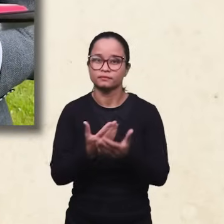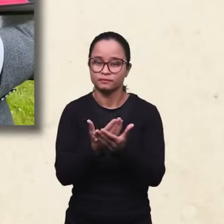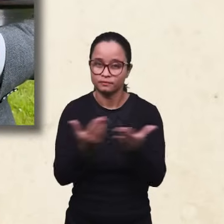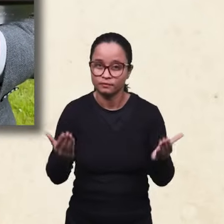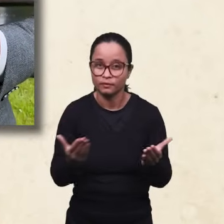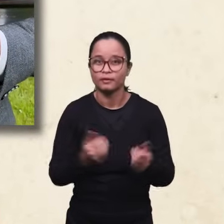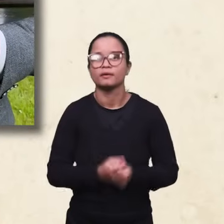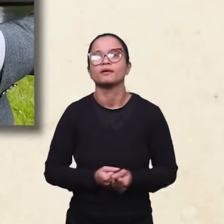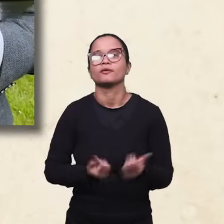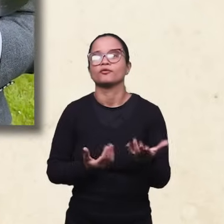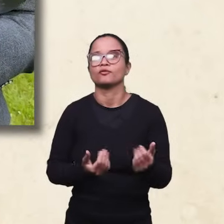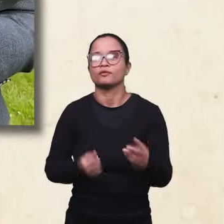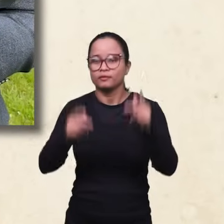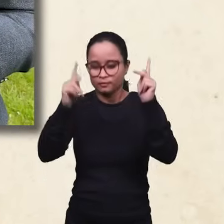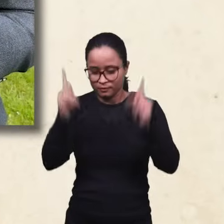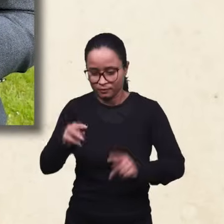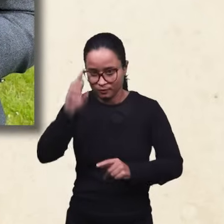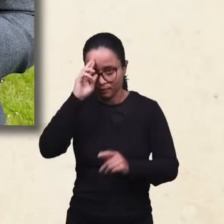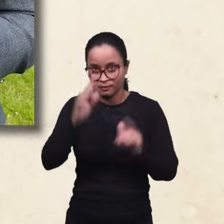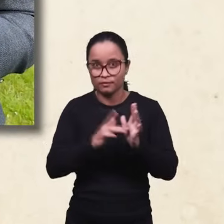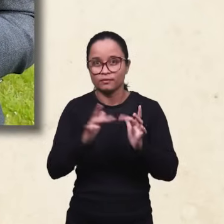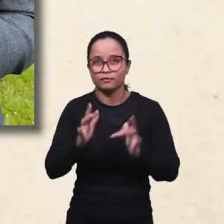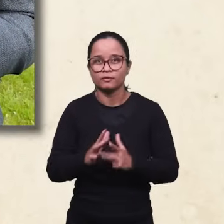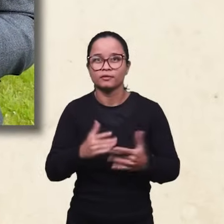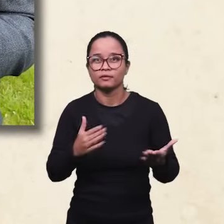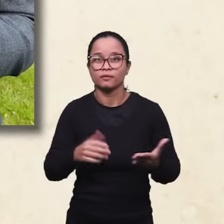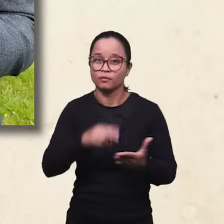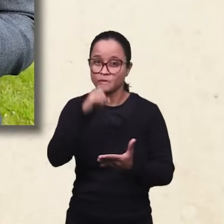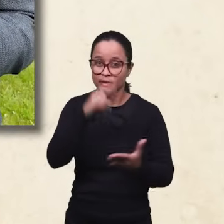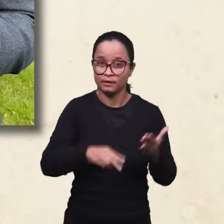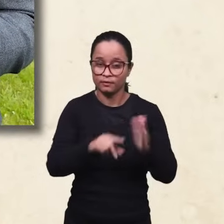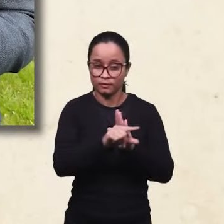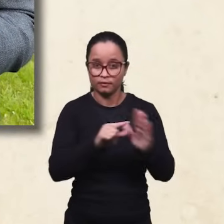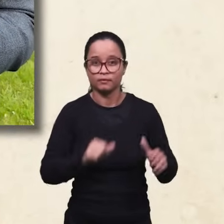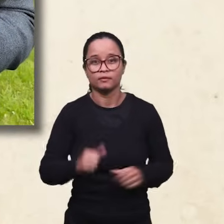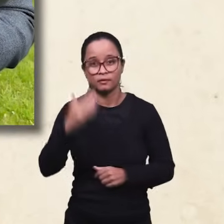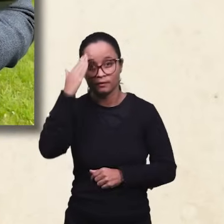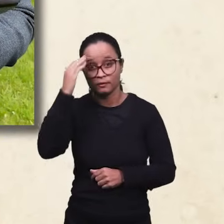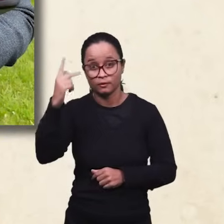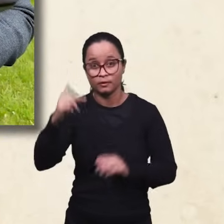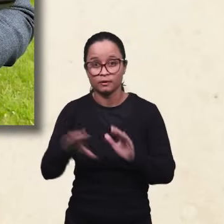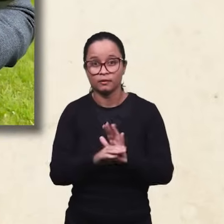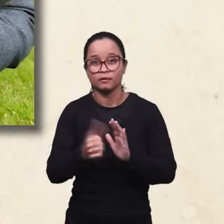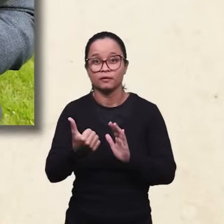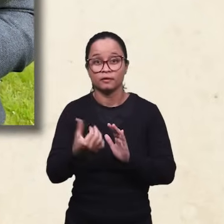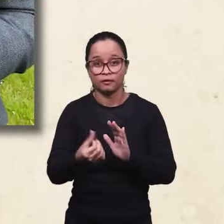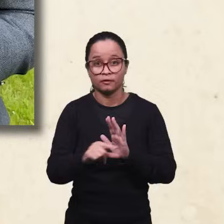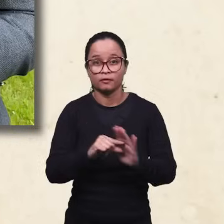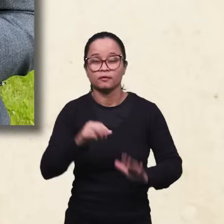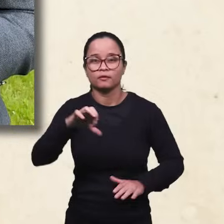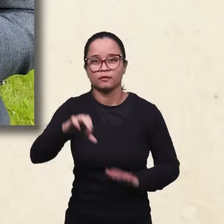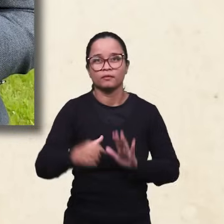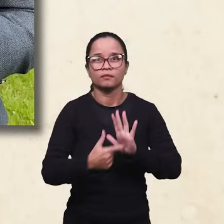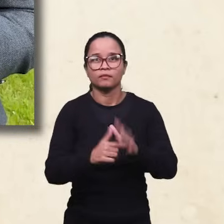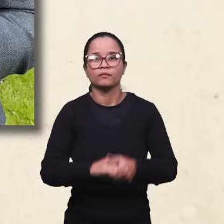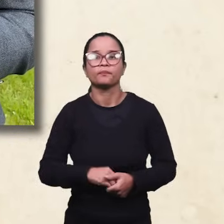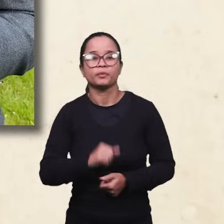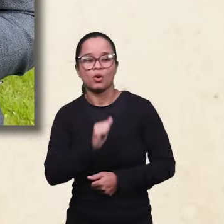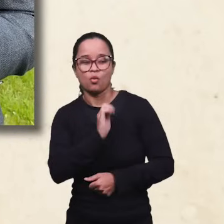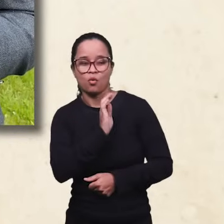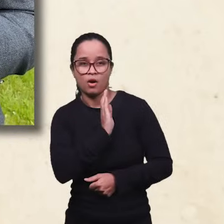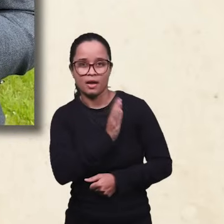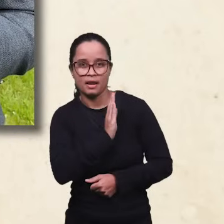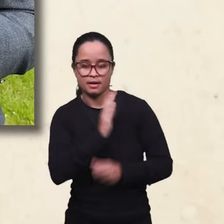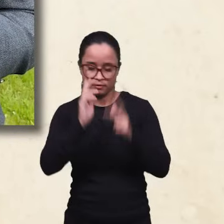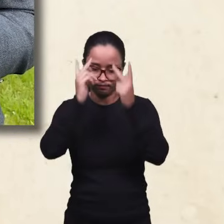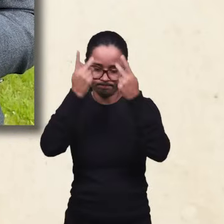Quero cumprimentar os jovens com a paz do Senhor Jesus. Eu vou ler um versículo em Provérbios 16, versículo 9. O coração